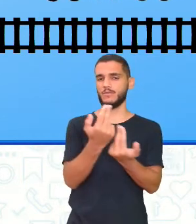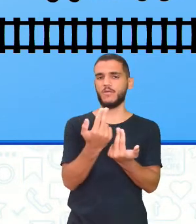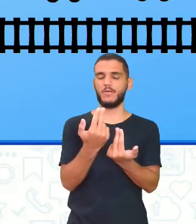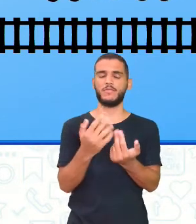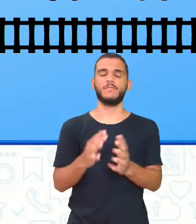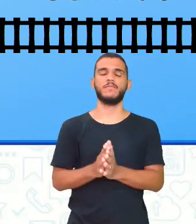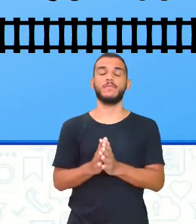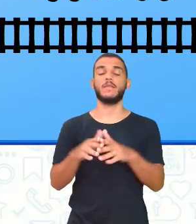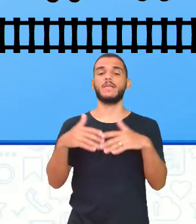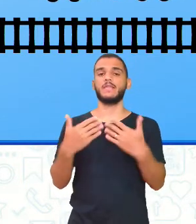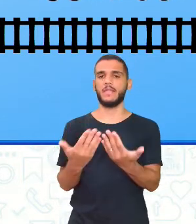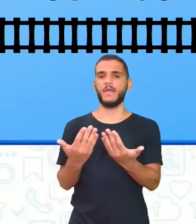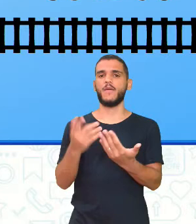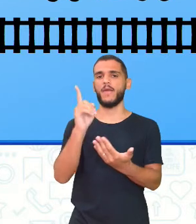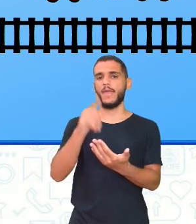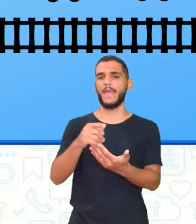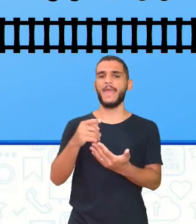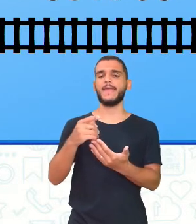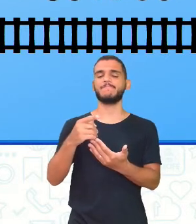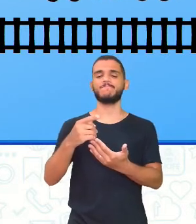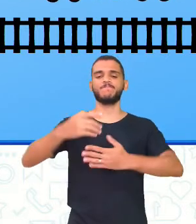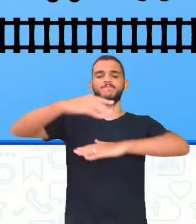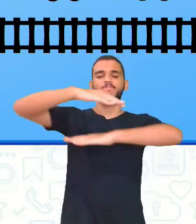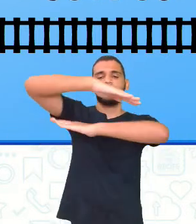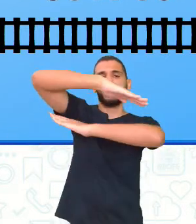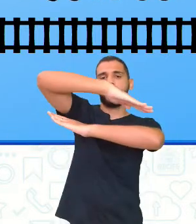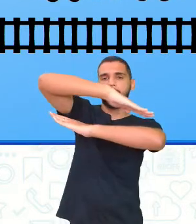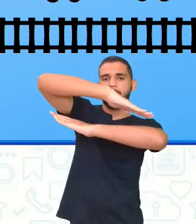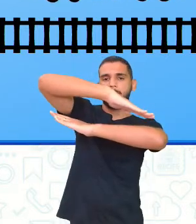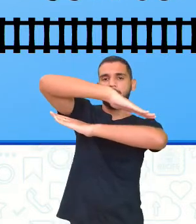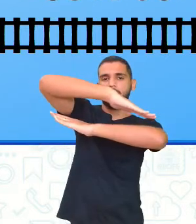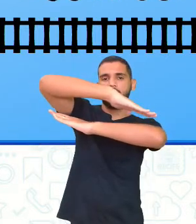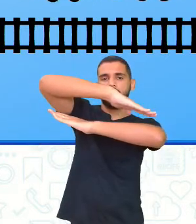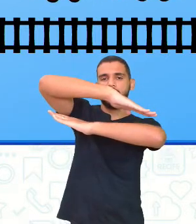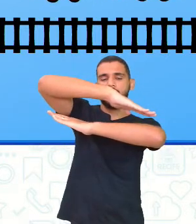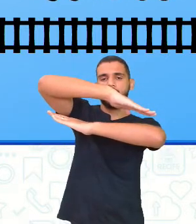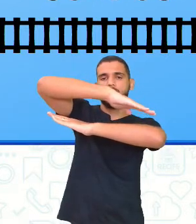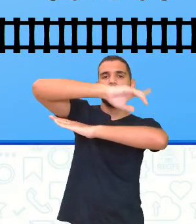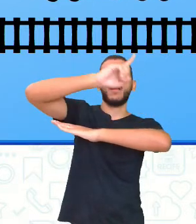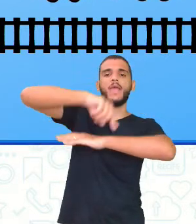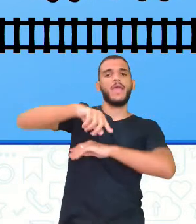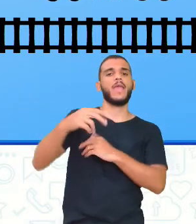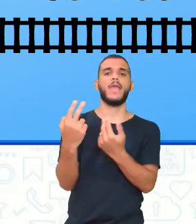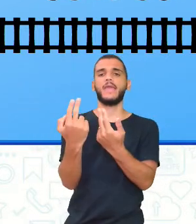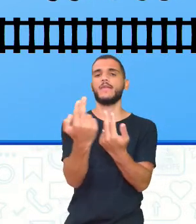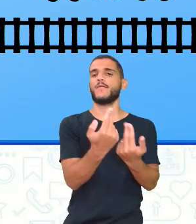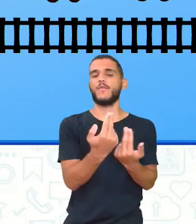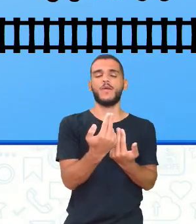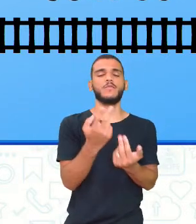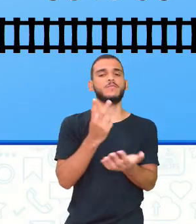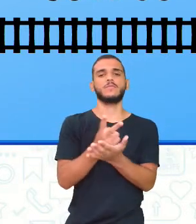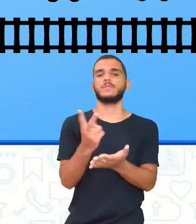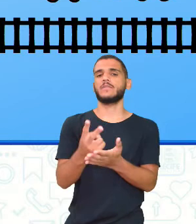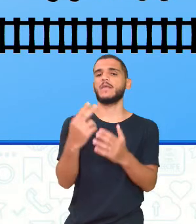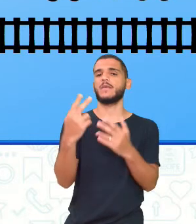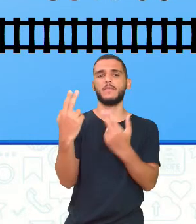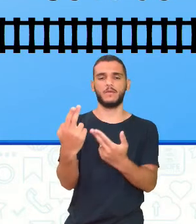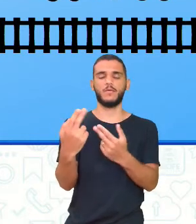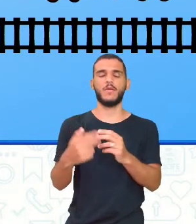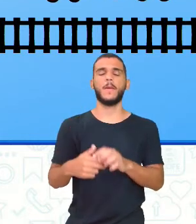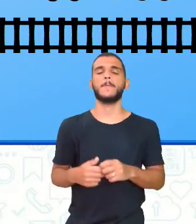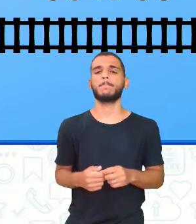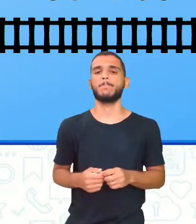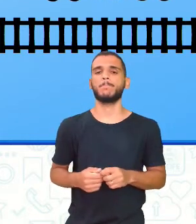ser paralelo quer dizer que a distância de uma reta a outra, quando eu estou falando de reta, tem sempre a mesma distância aonde quer que